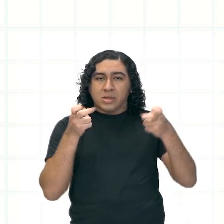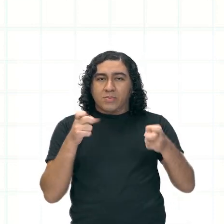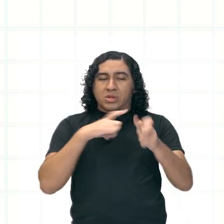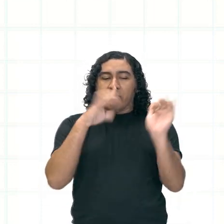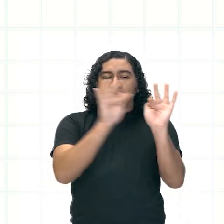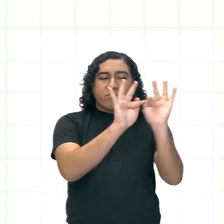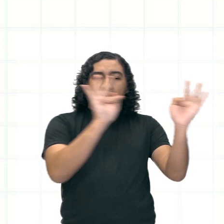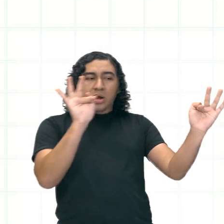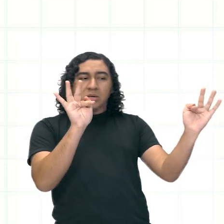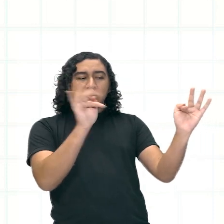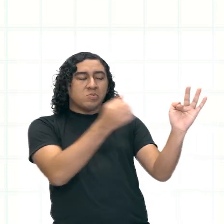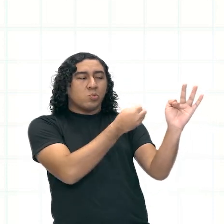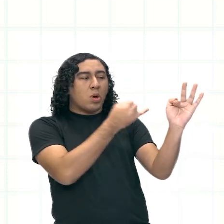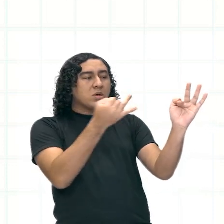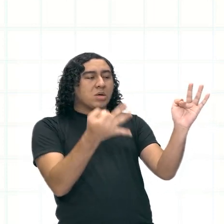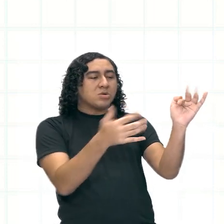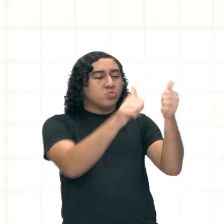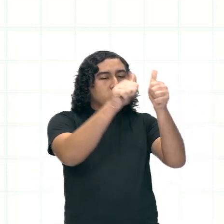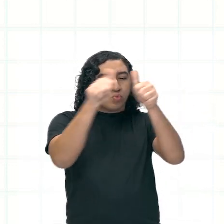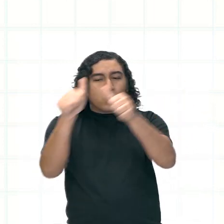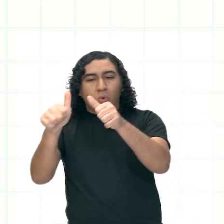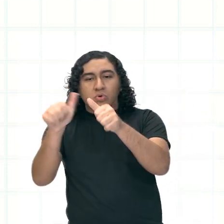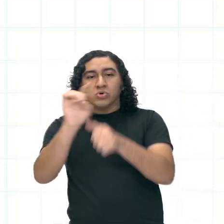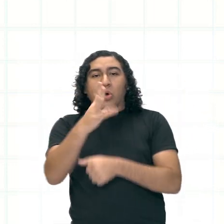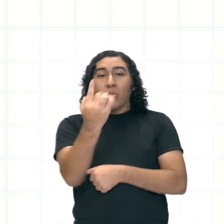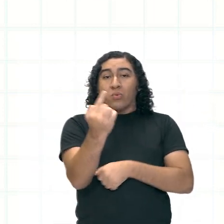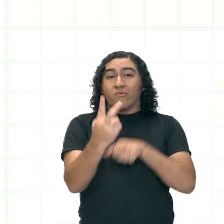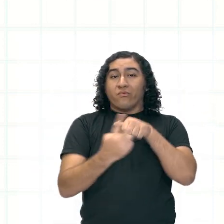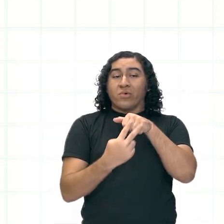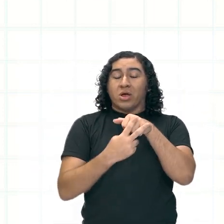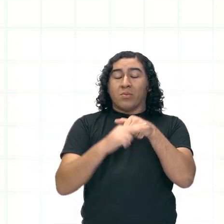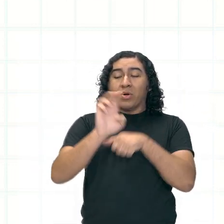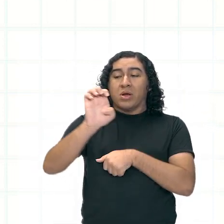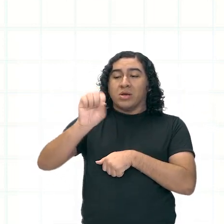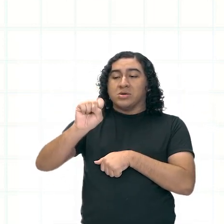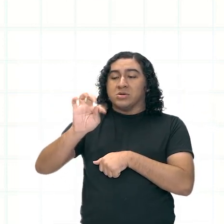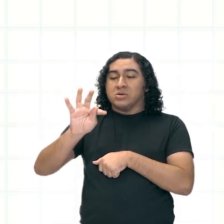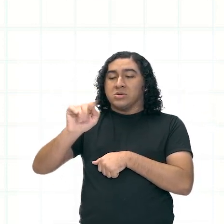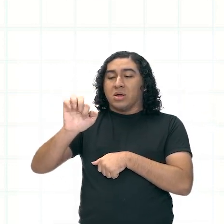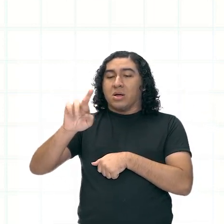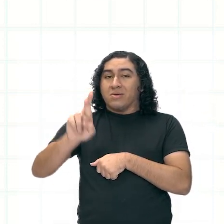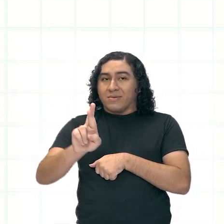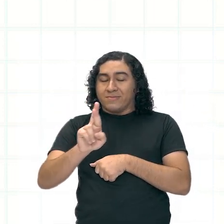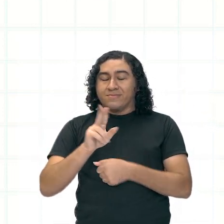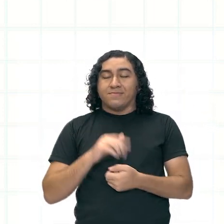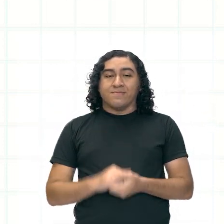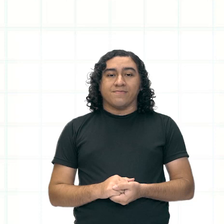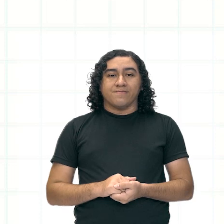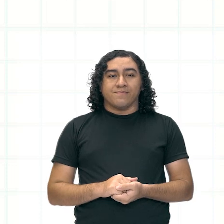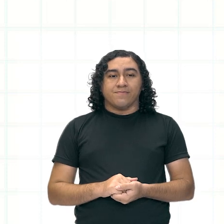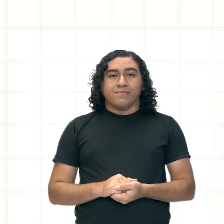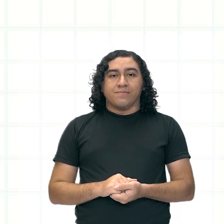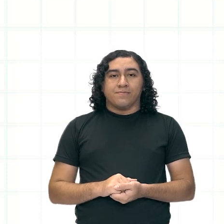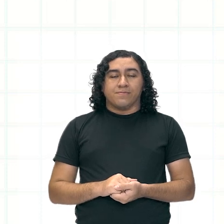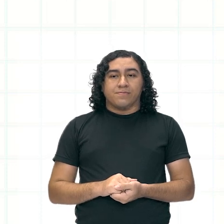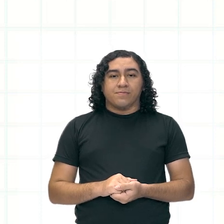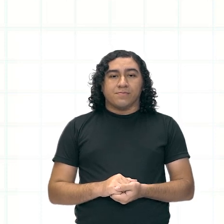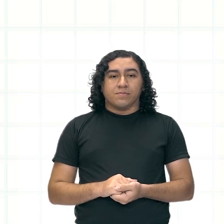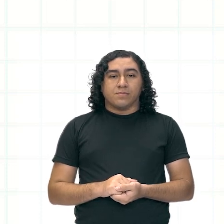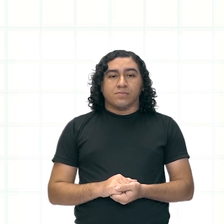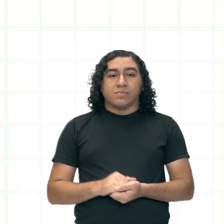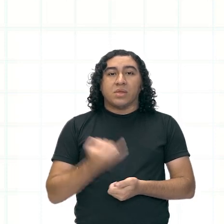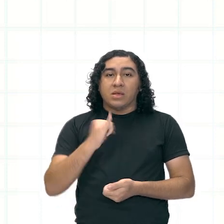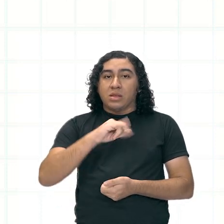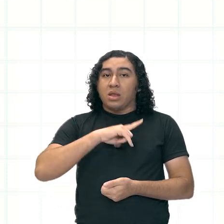nós percebemos que temos apenas um verbo. O verbo estar, estamos, certo? Então, como eu